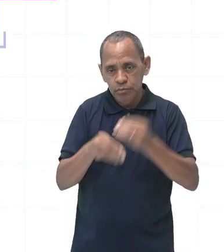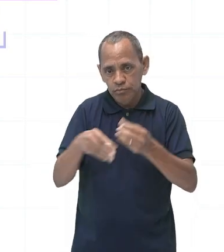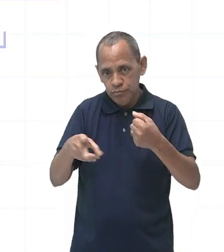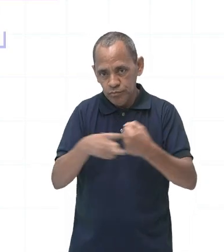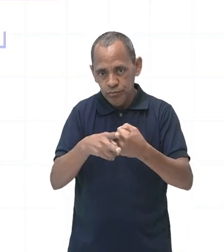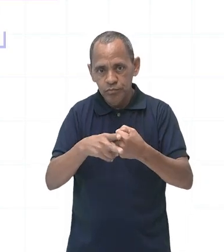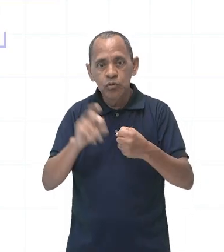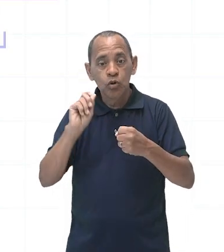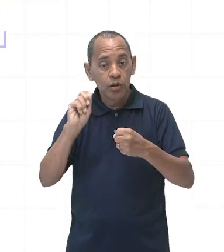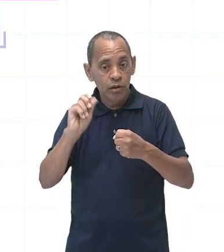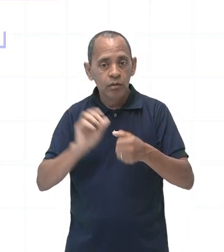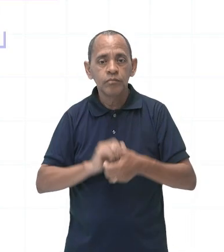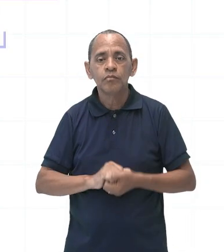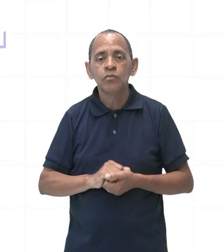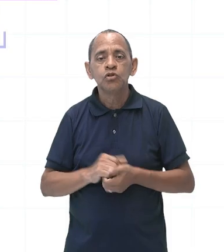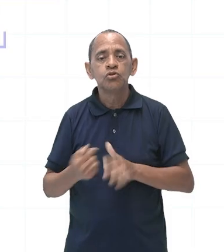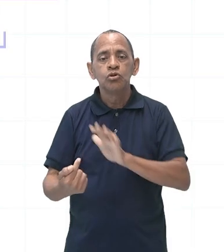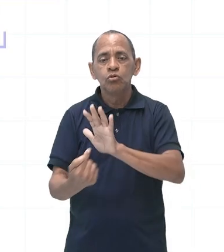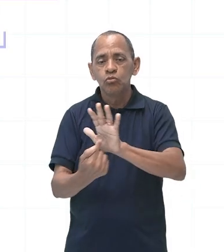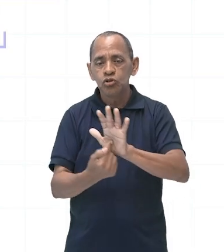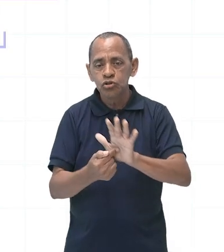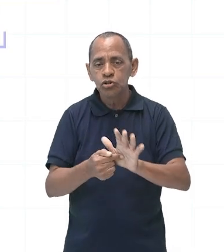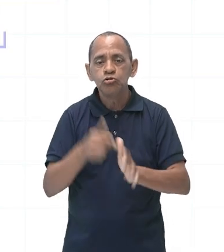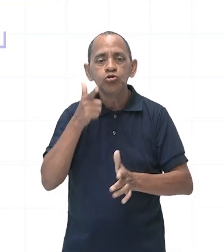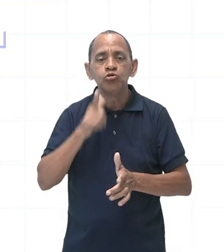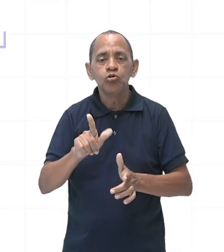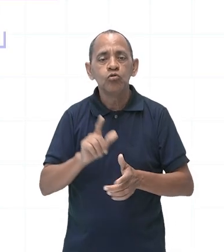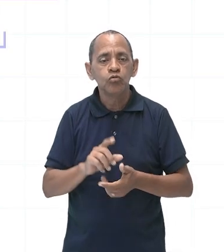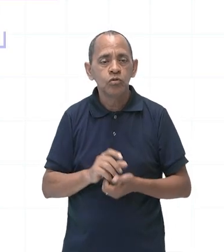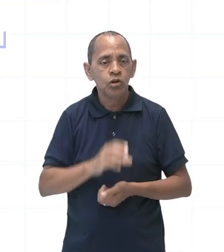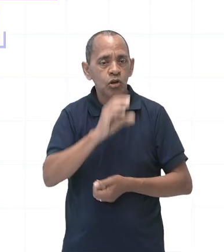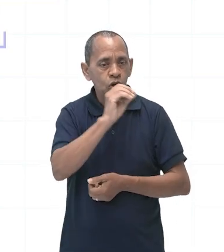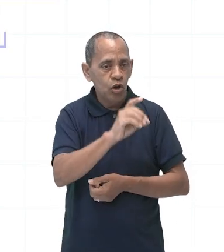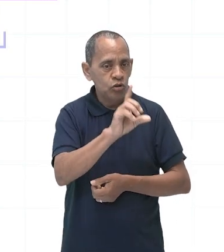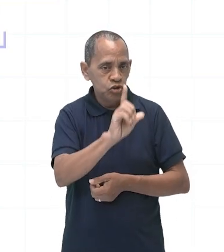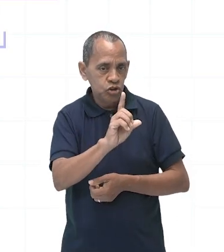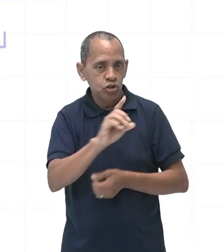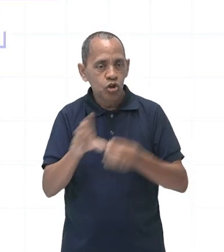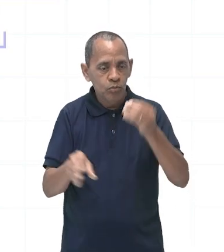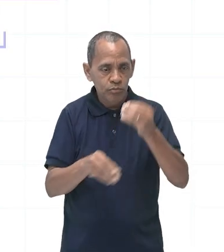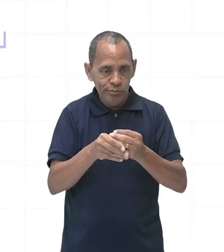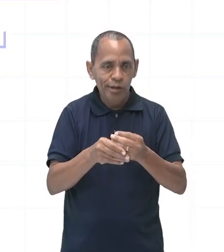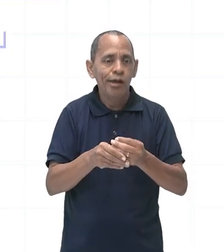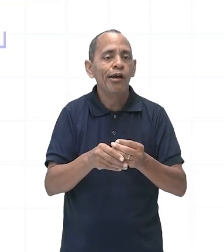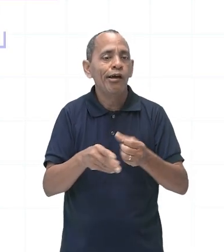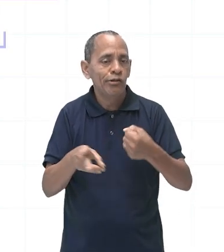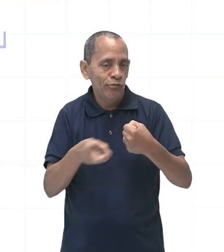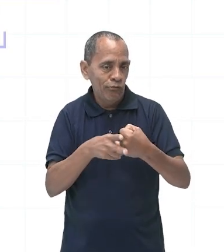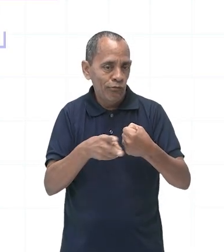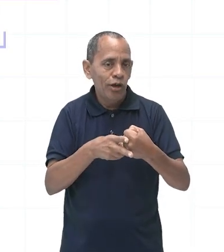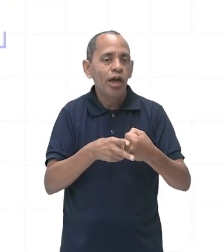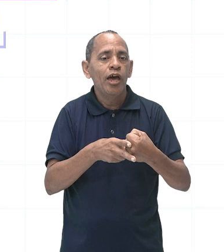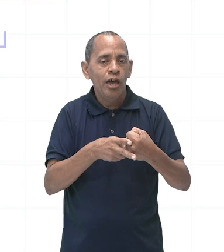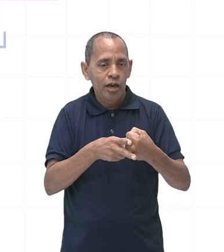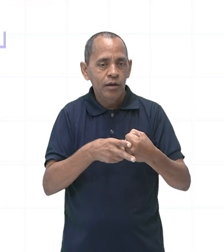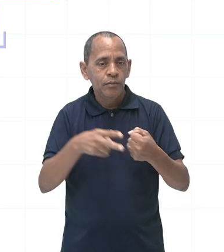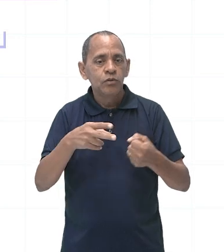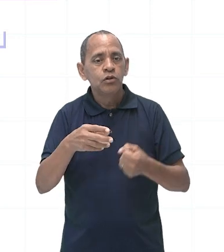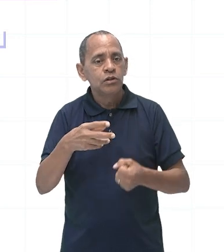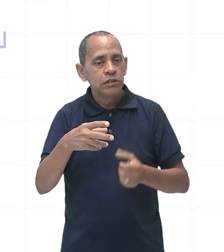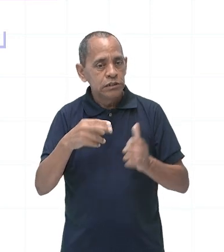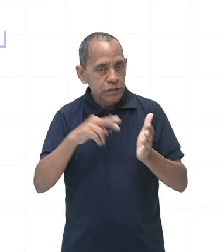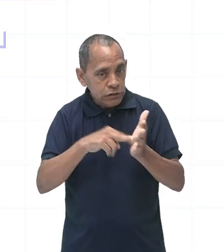aqui a gente está focando no complemento do verbo, tá? Então, só enfatizando, objeto direto é o complemento do